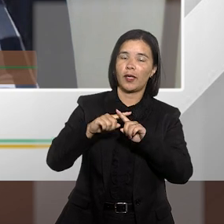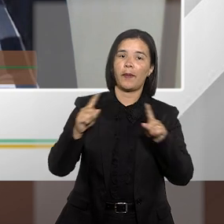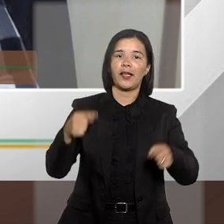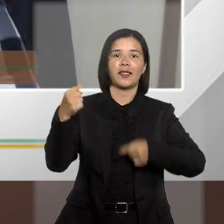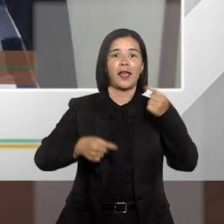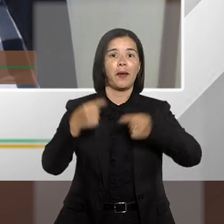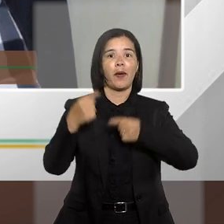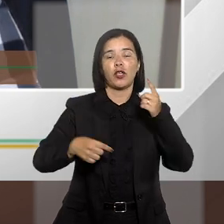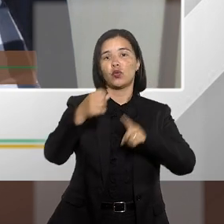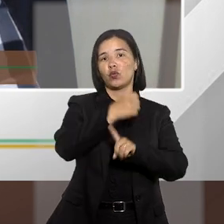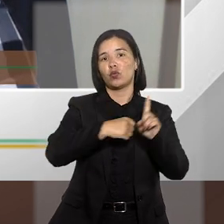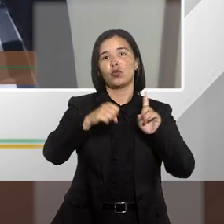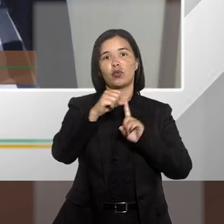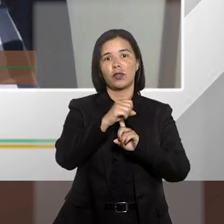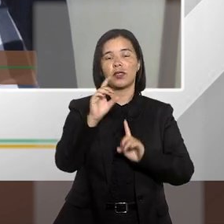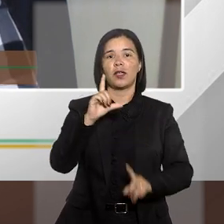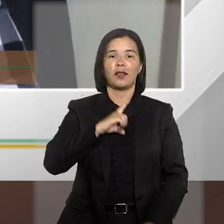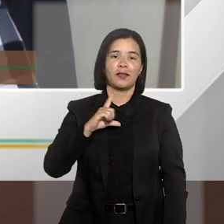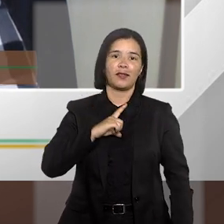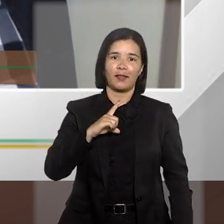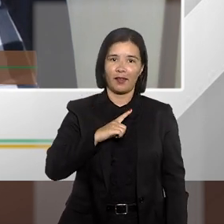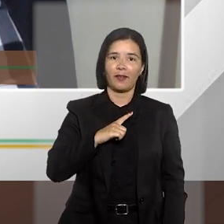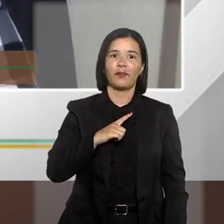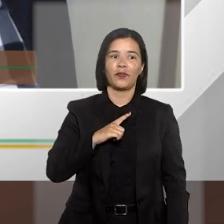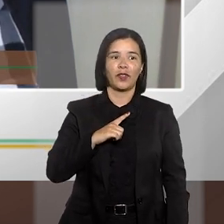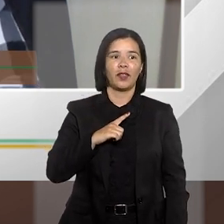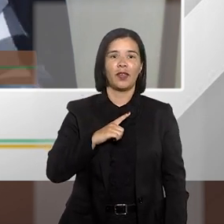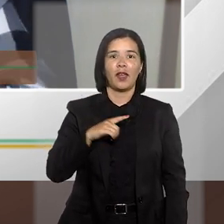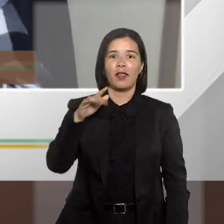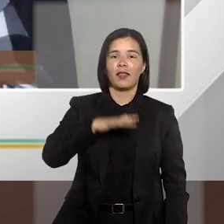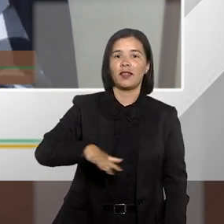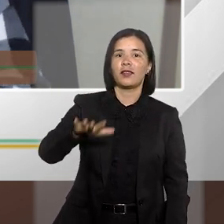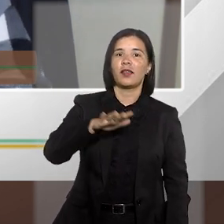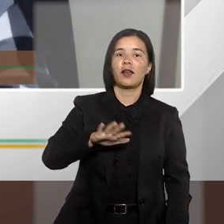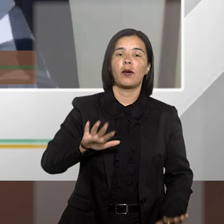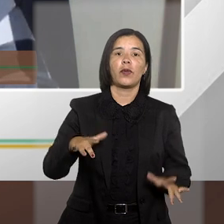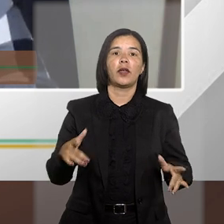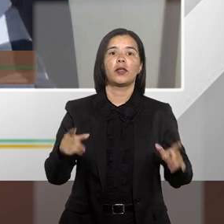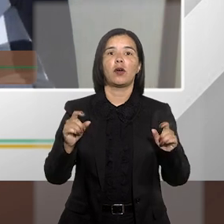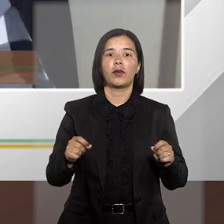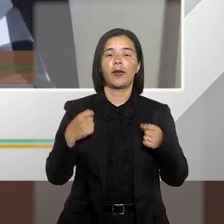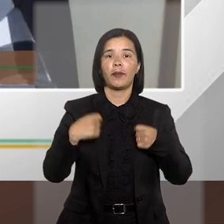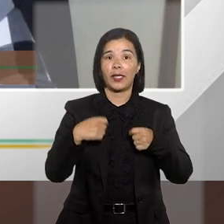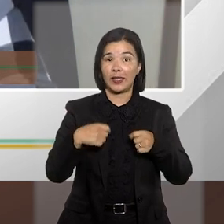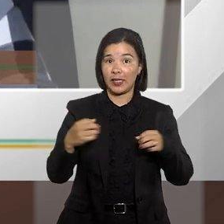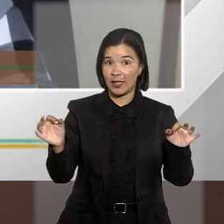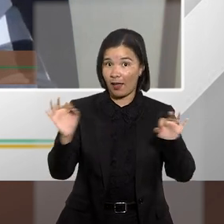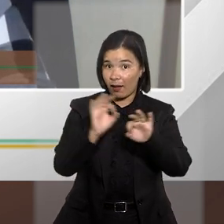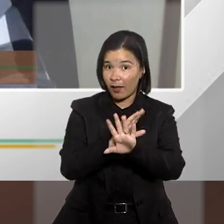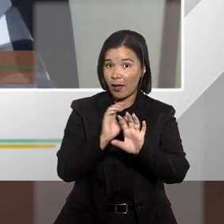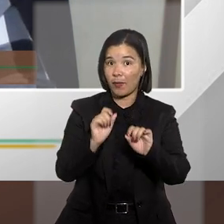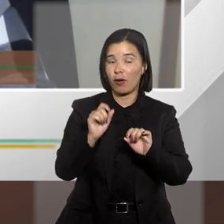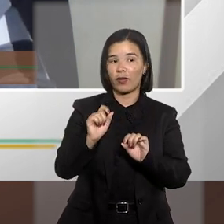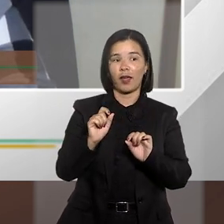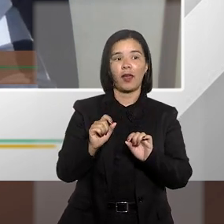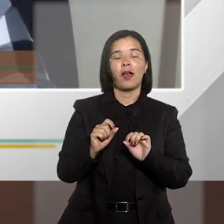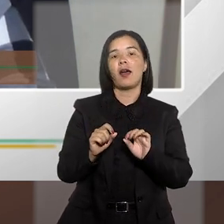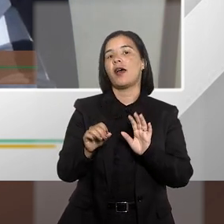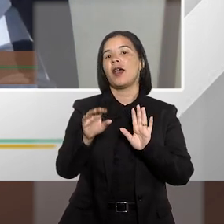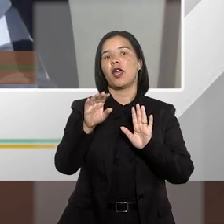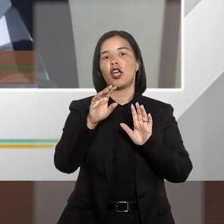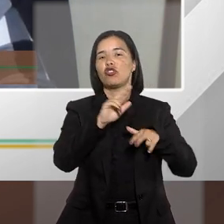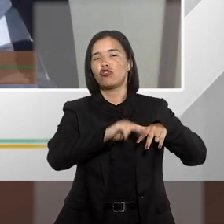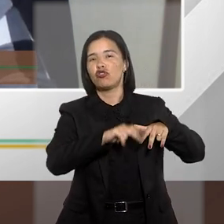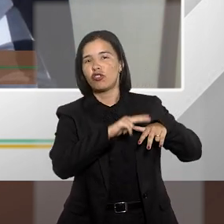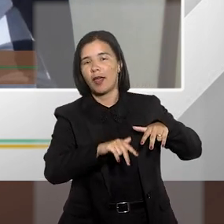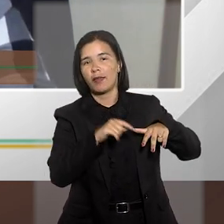debates sociais que existem nesse campo. Primeiro, a gente tem que desmistificar essa ideia da ideologia de gênero.